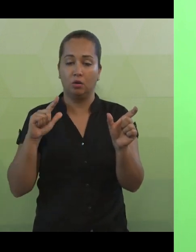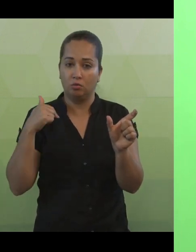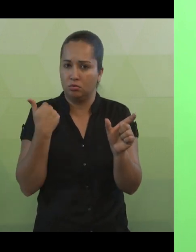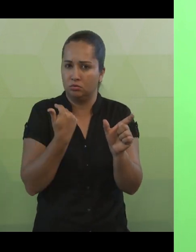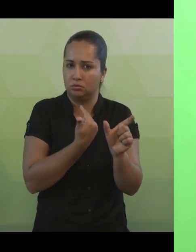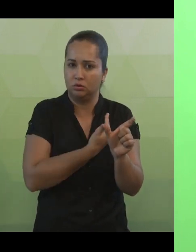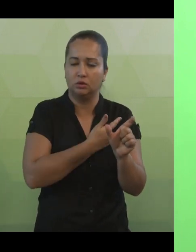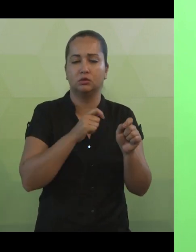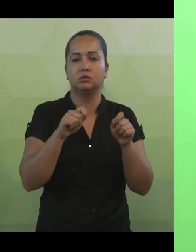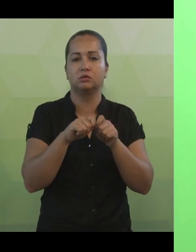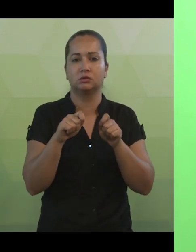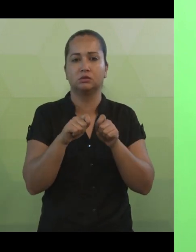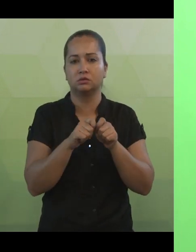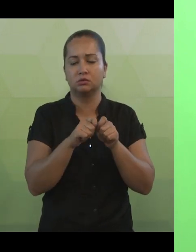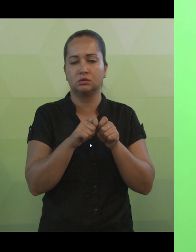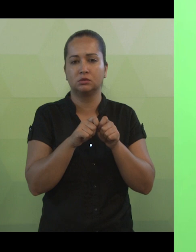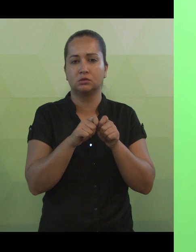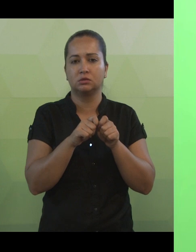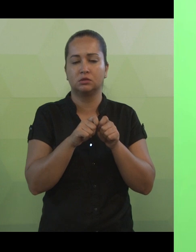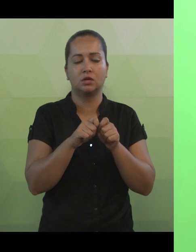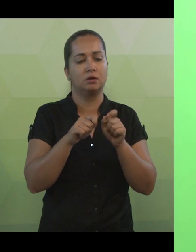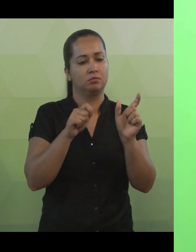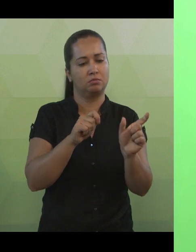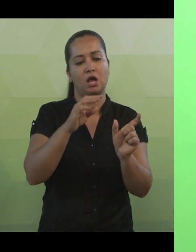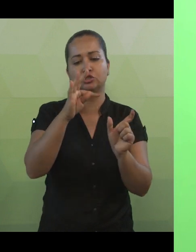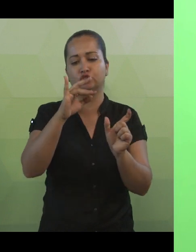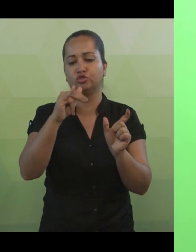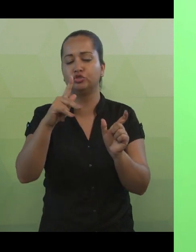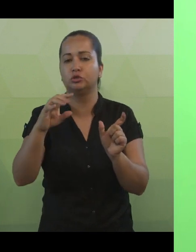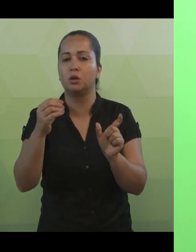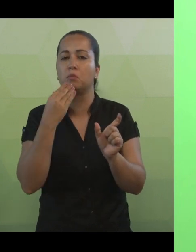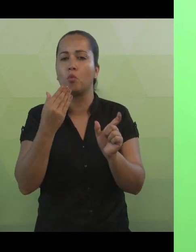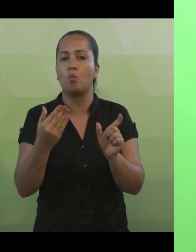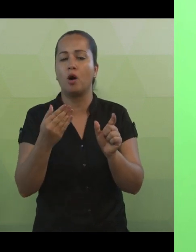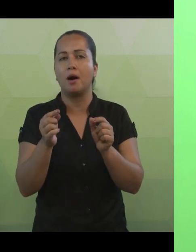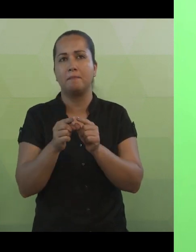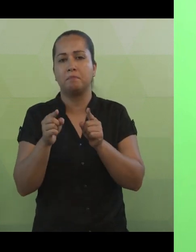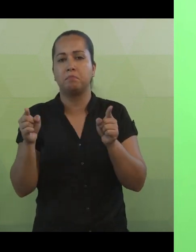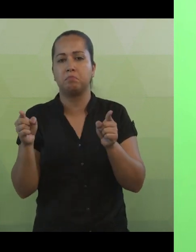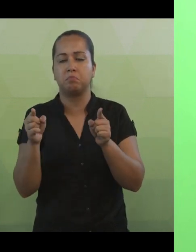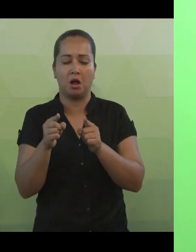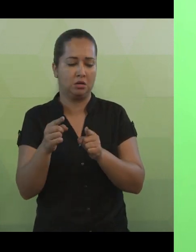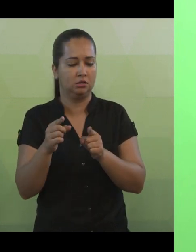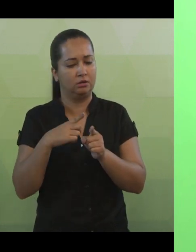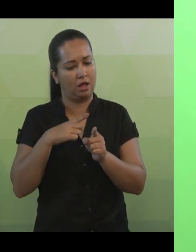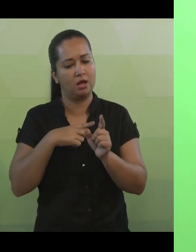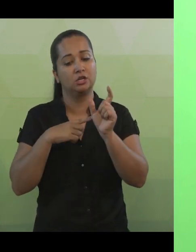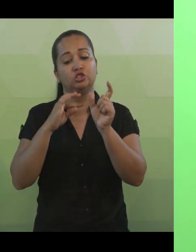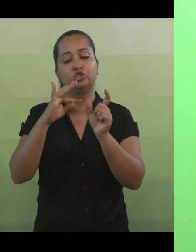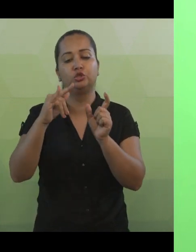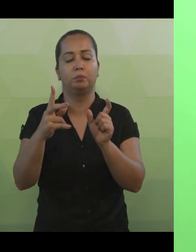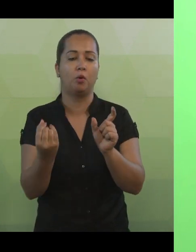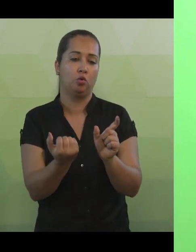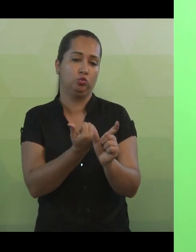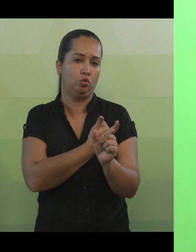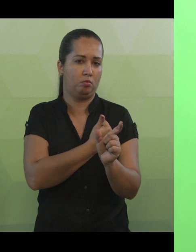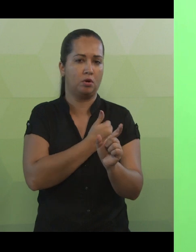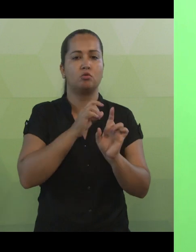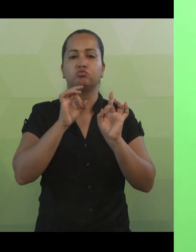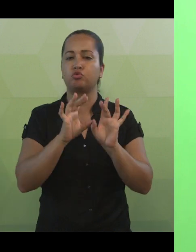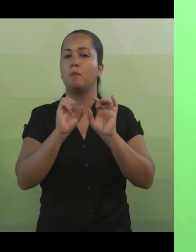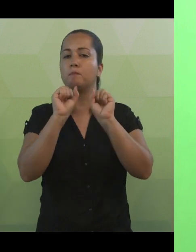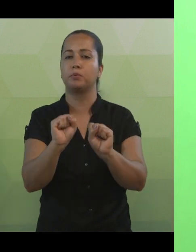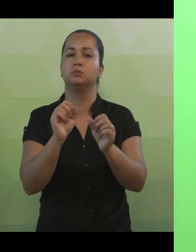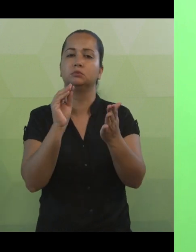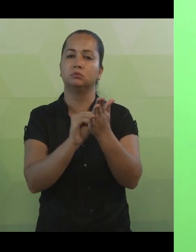nós criamos uma restrição de domínio. O tipo de dado inteiro só vai receber números inteiros. Isso ocorre porque